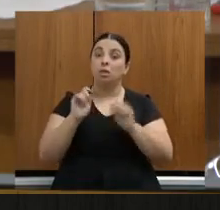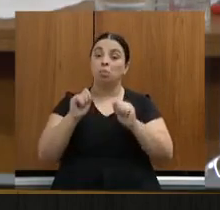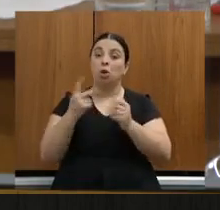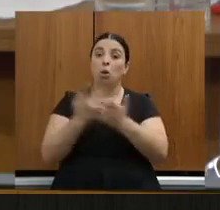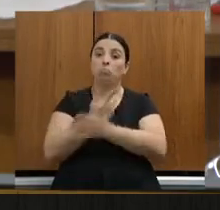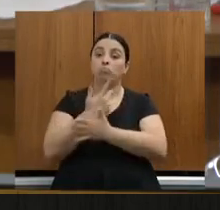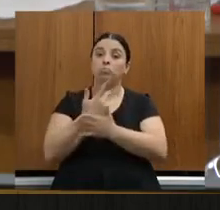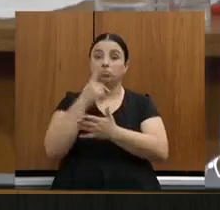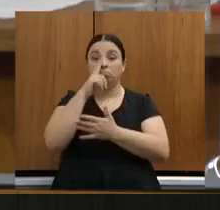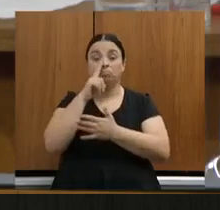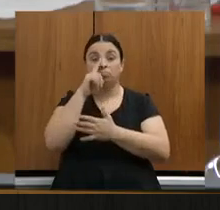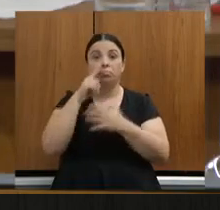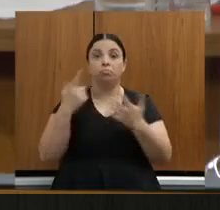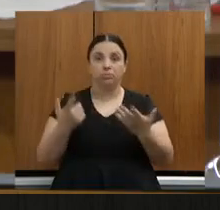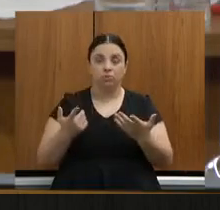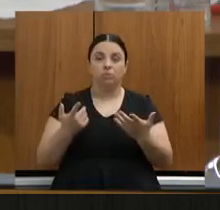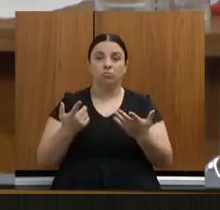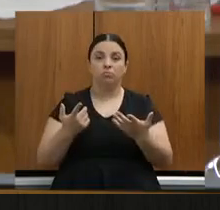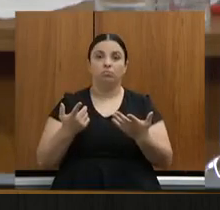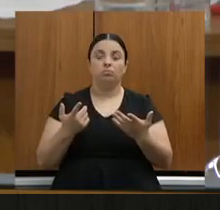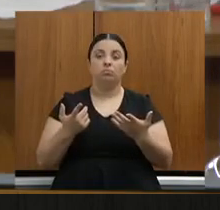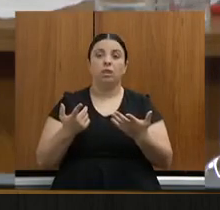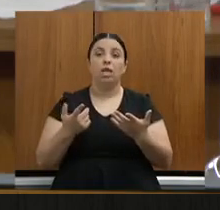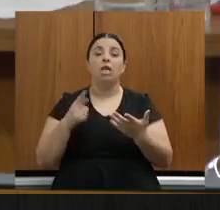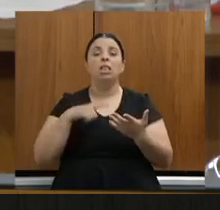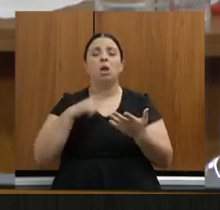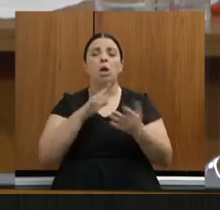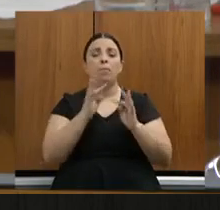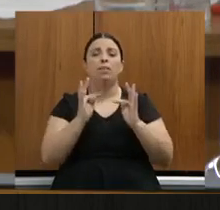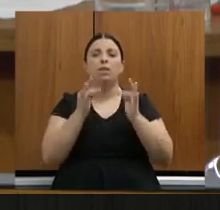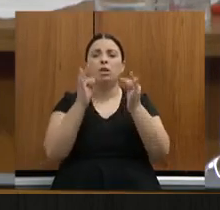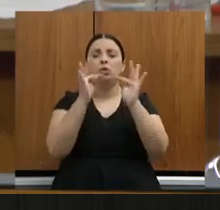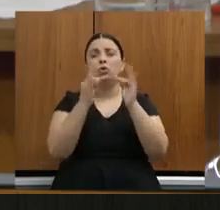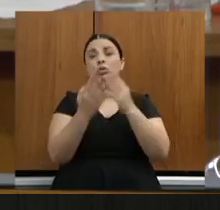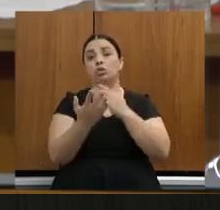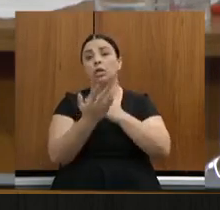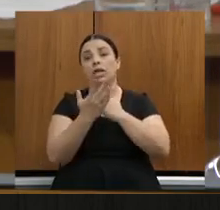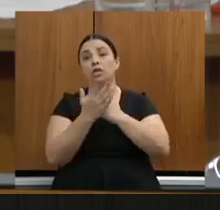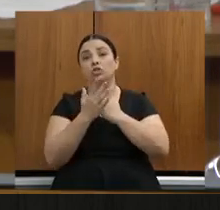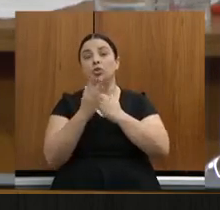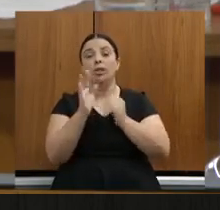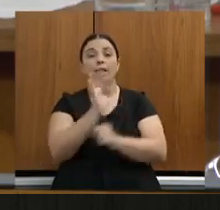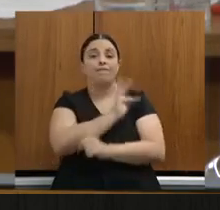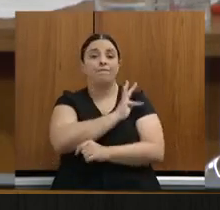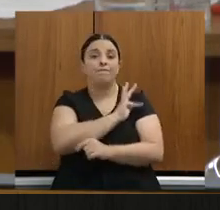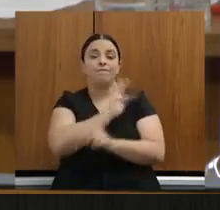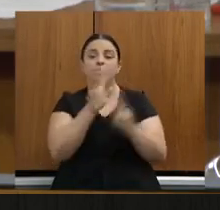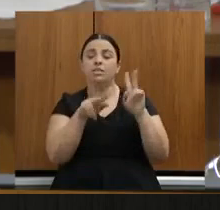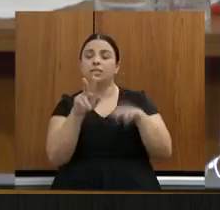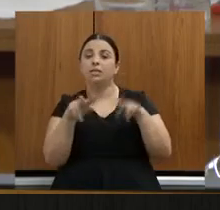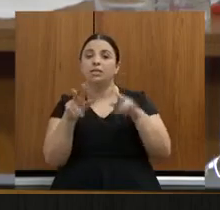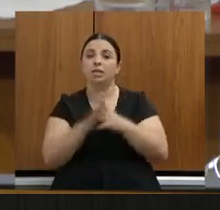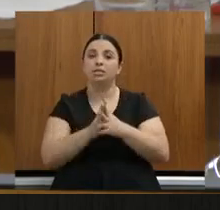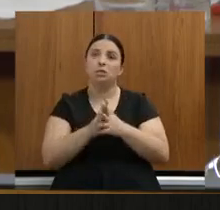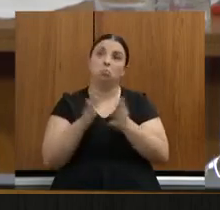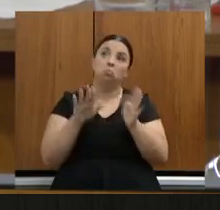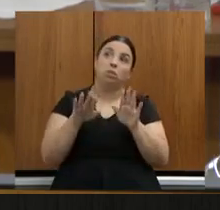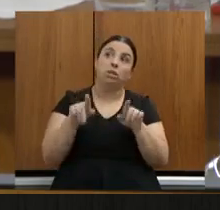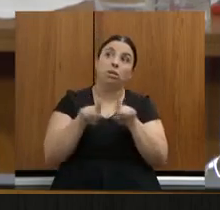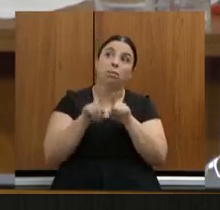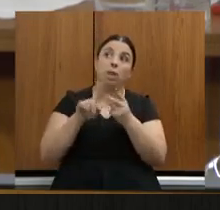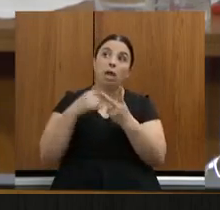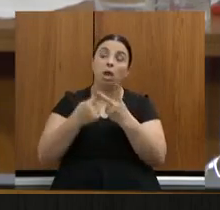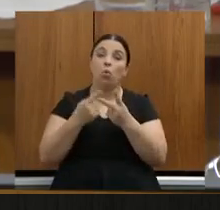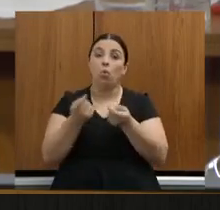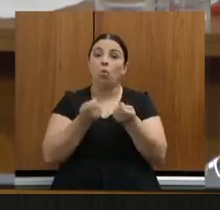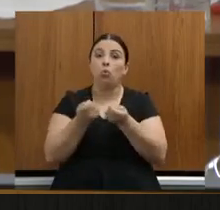ajudar a nossa setor de fiscalização de Controle De Zoonoses em trabalho muito interessante quem sabe um dia com mais tempo Doutor Thales